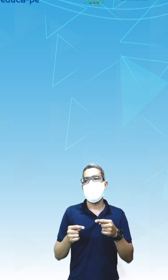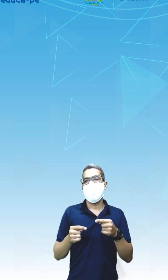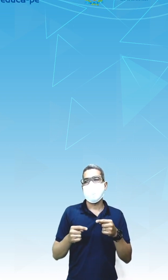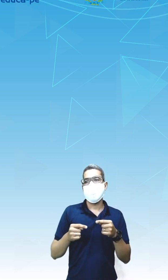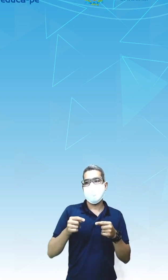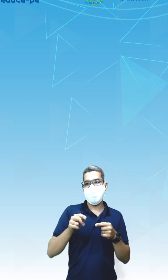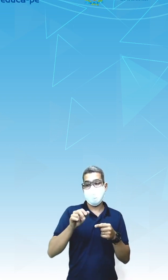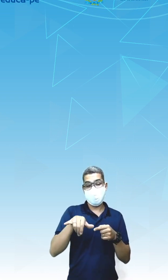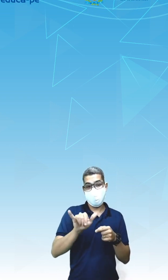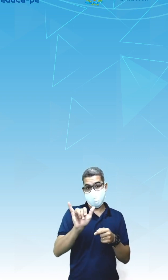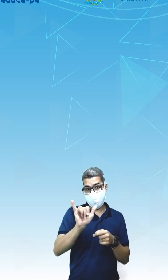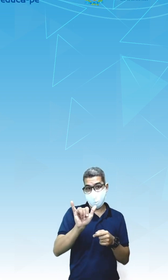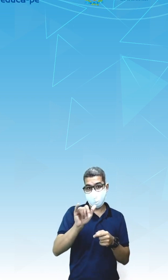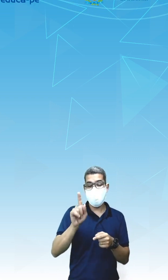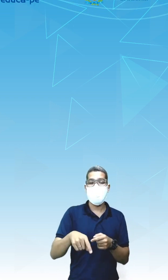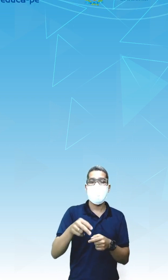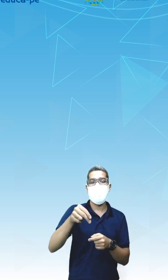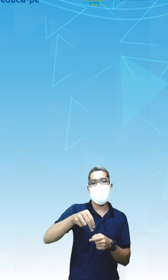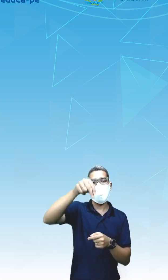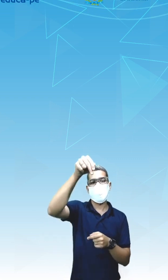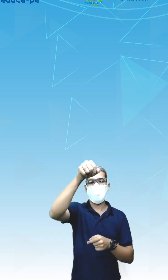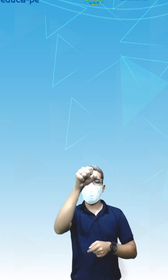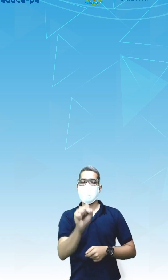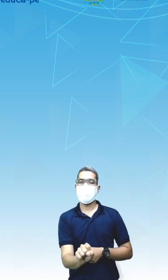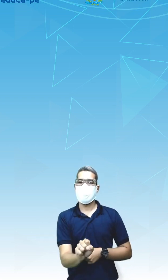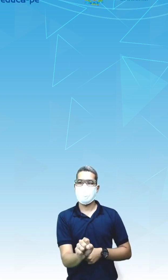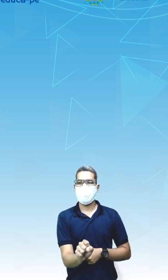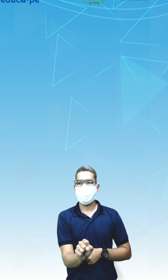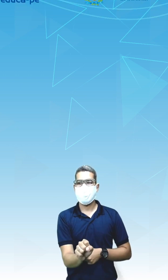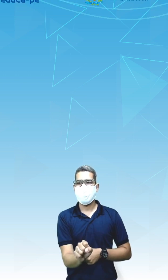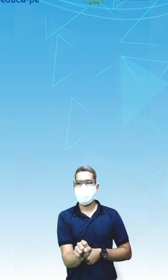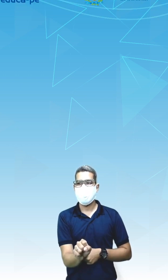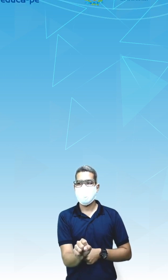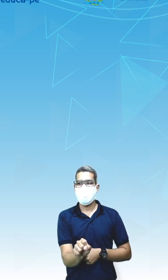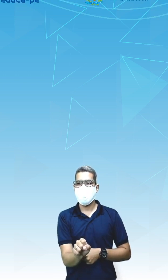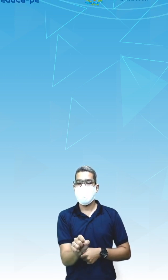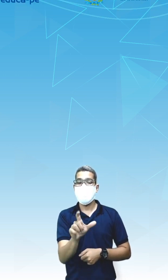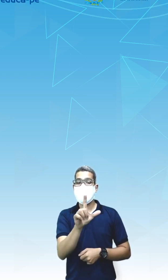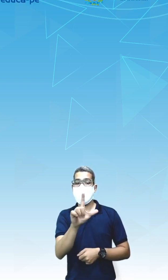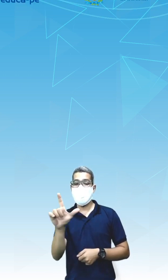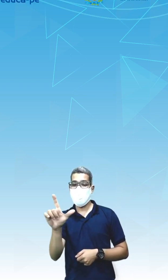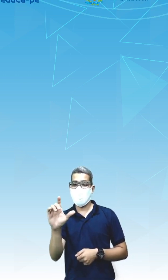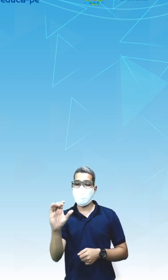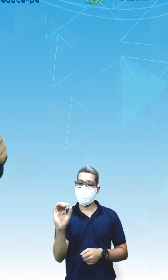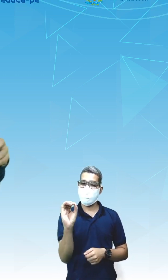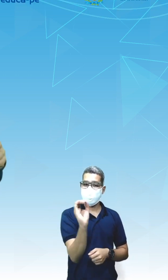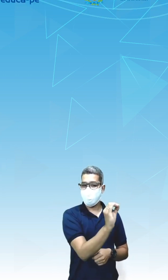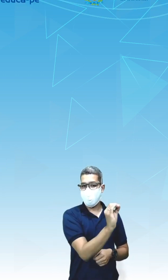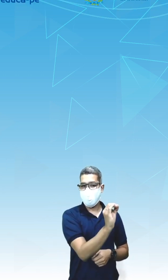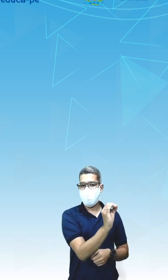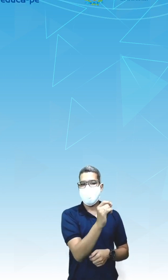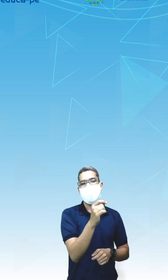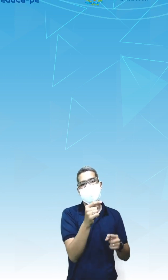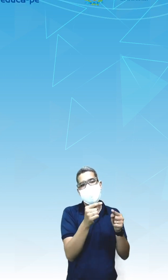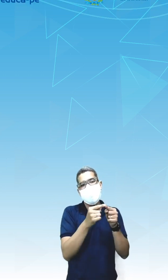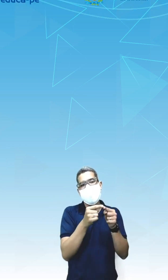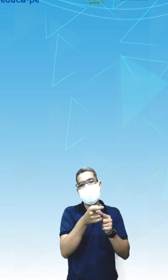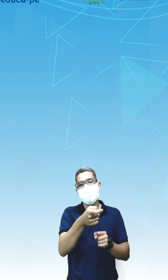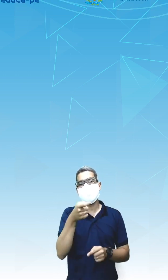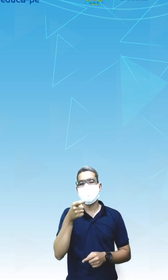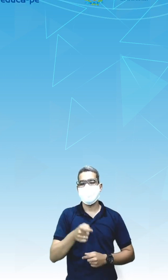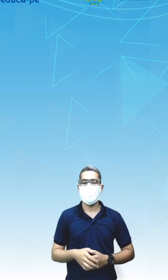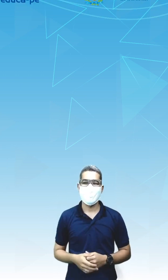ao sul, por exemplo, que tem um eixo Y, e leste e oeste, que tem um eixo X. Deu para